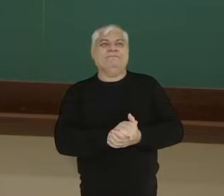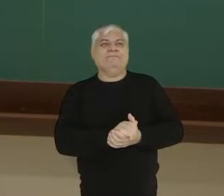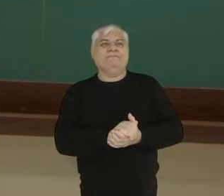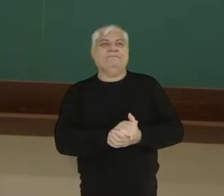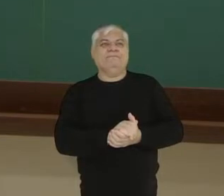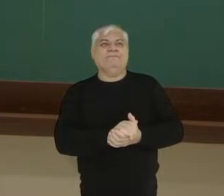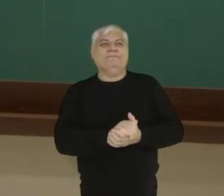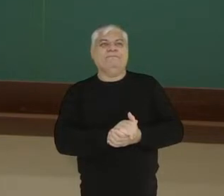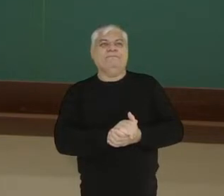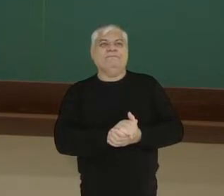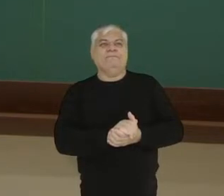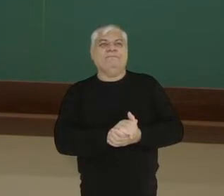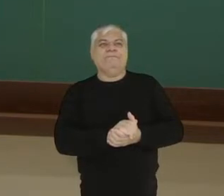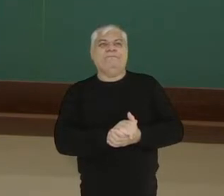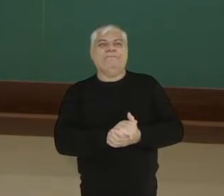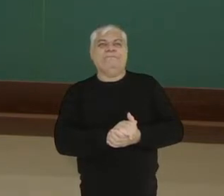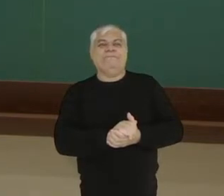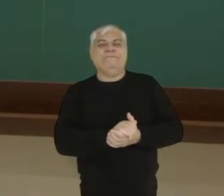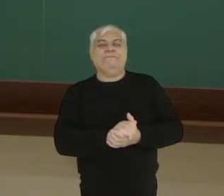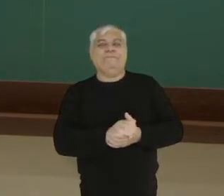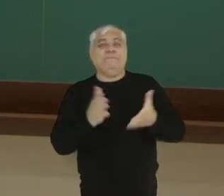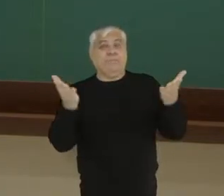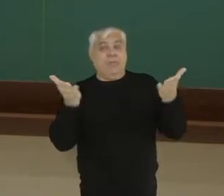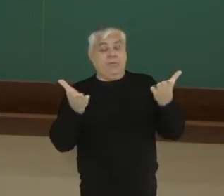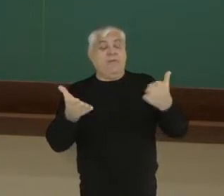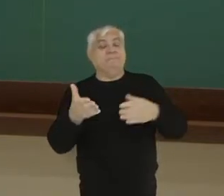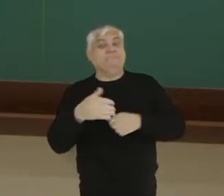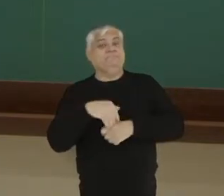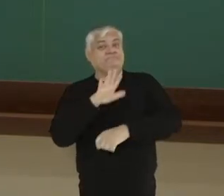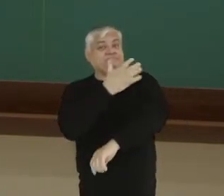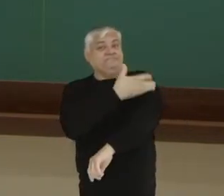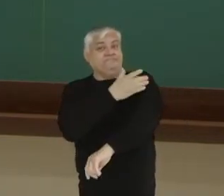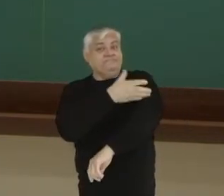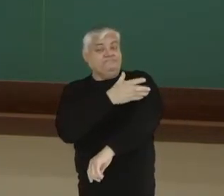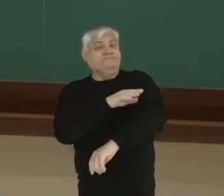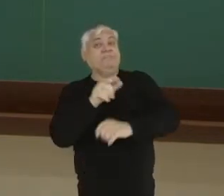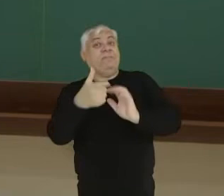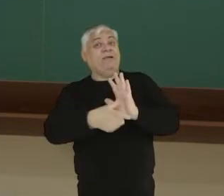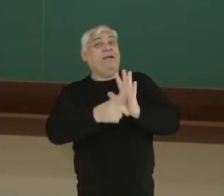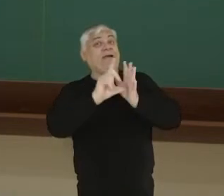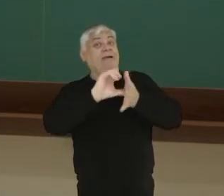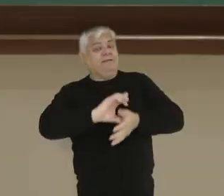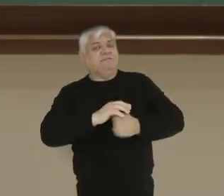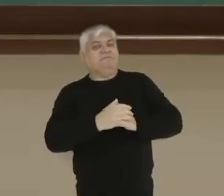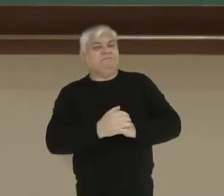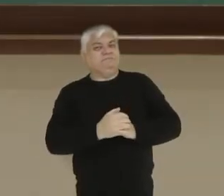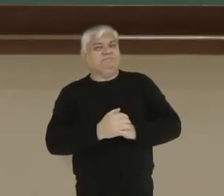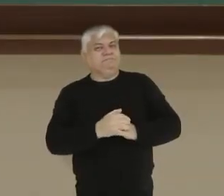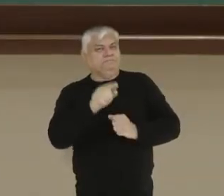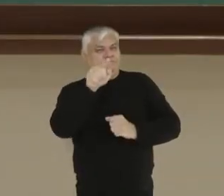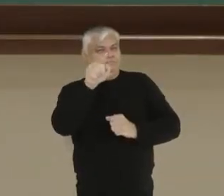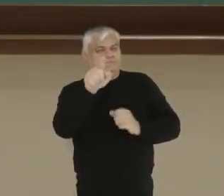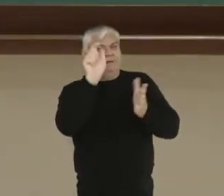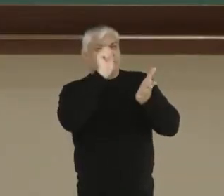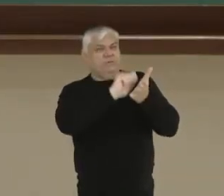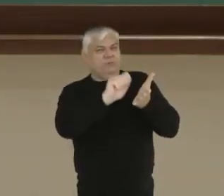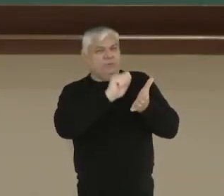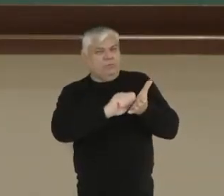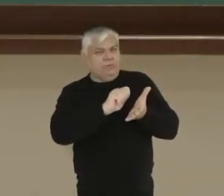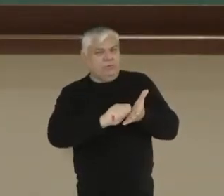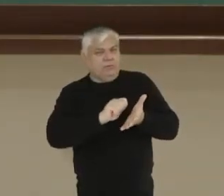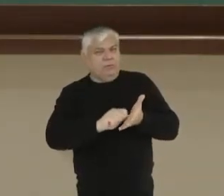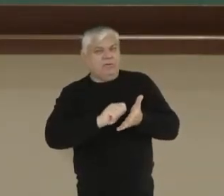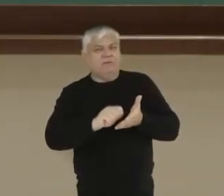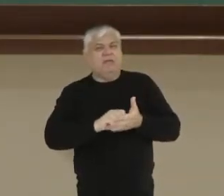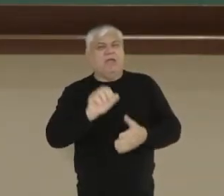Então veja, nós temos um exercício, mas antes da gente fazer esse exercício, eu quero que você anote para mim o conceito de